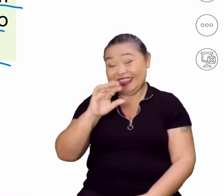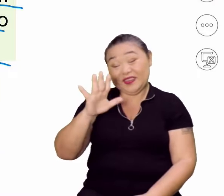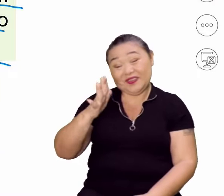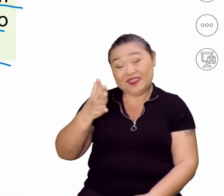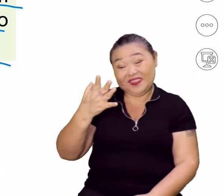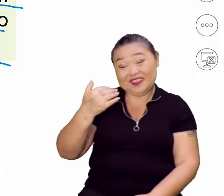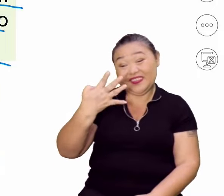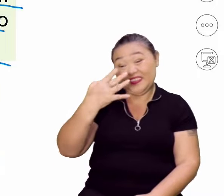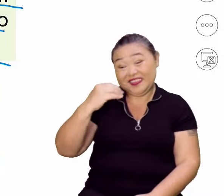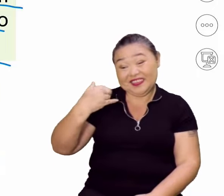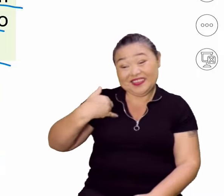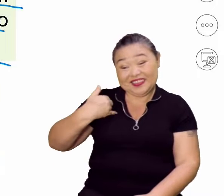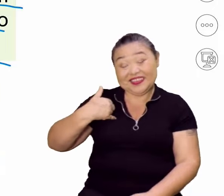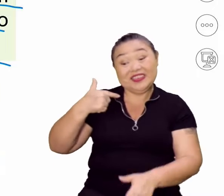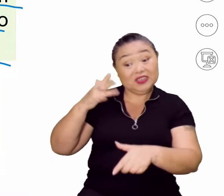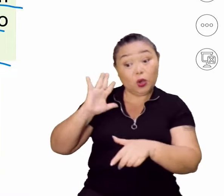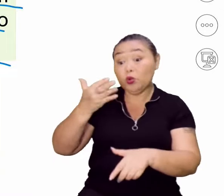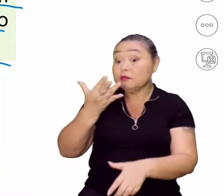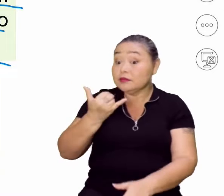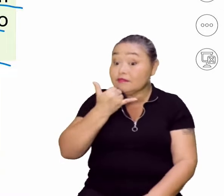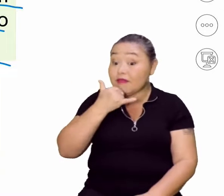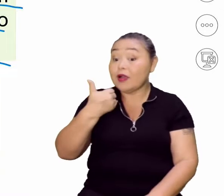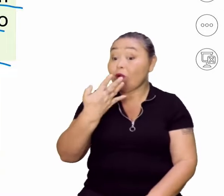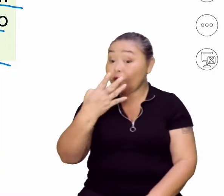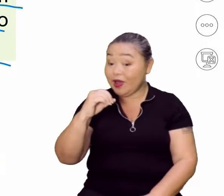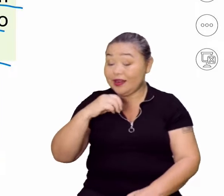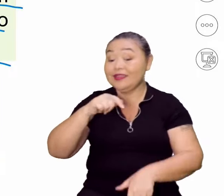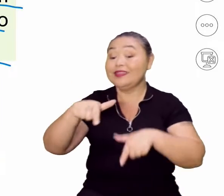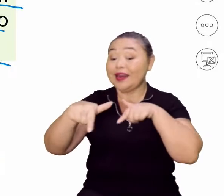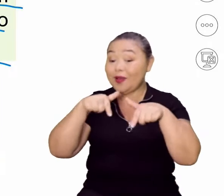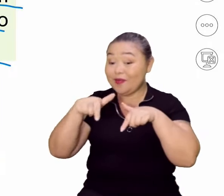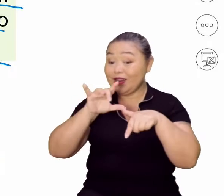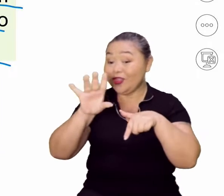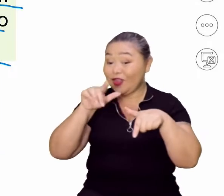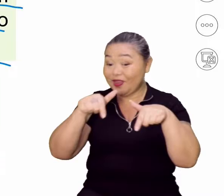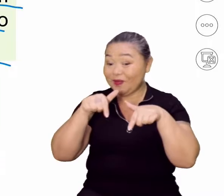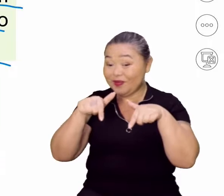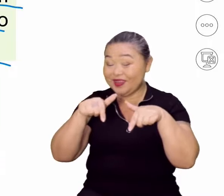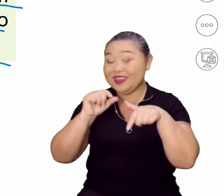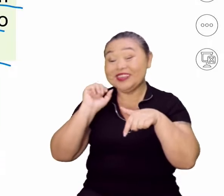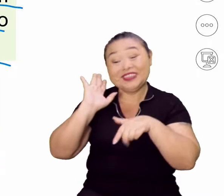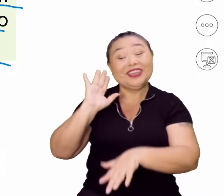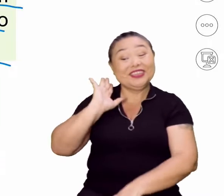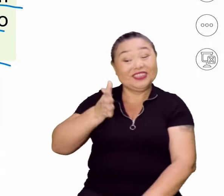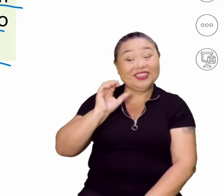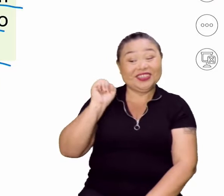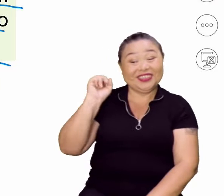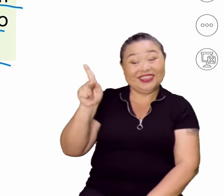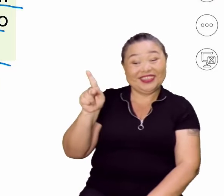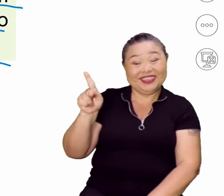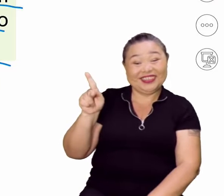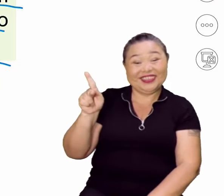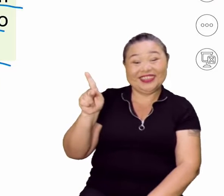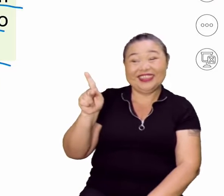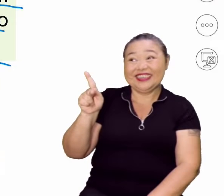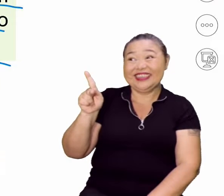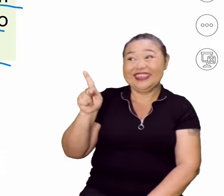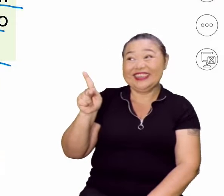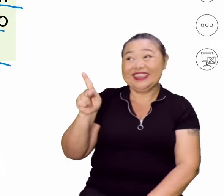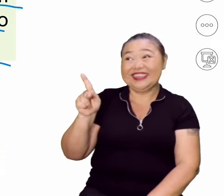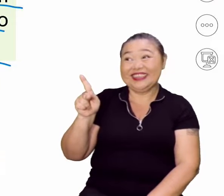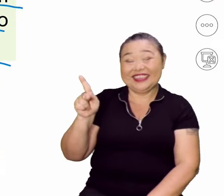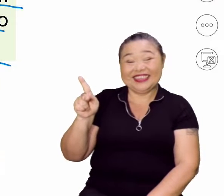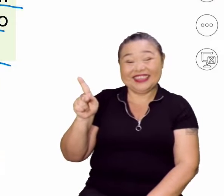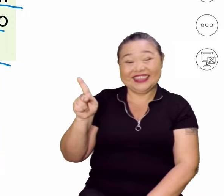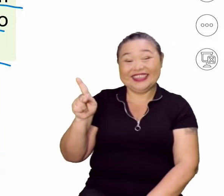deve estar com mais de 40 anos só de trabalho, né? É. Ela já deveria estar aposentada. Isso. O topo de uma